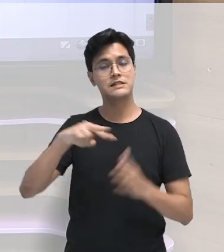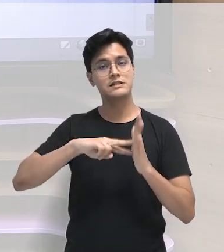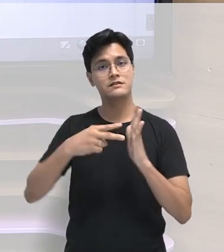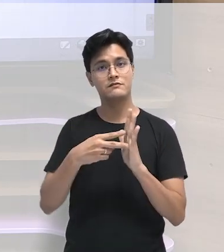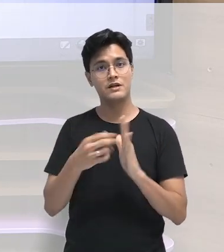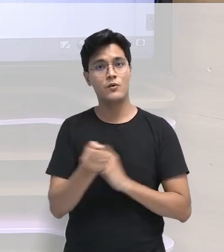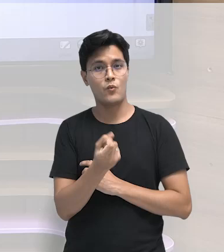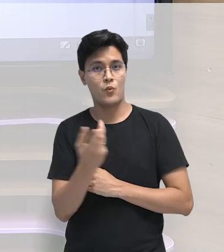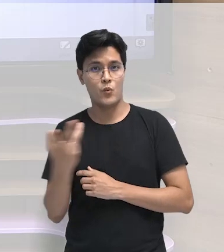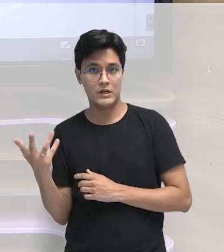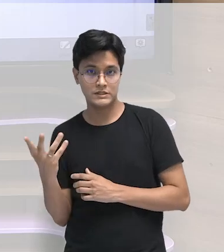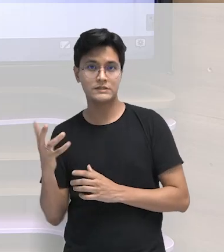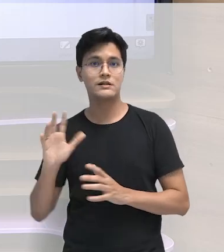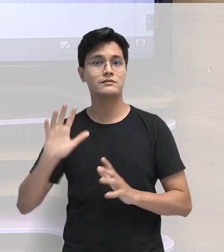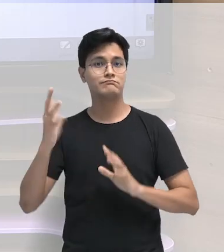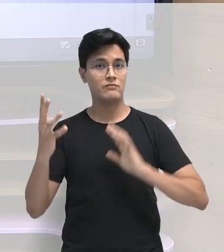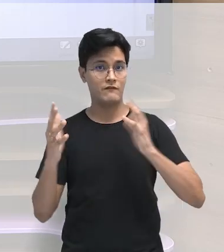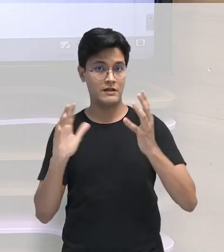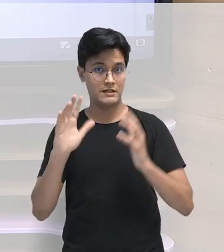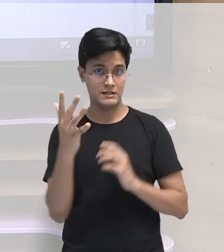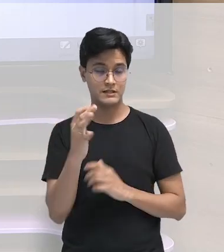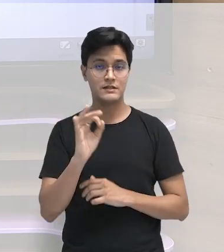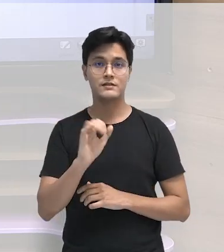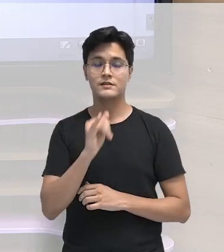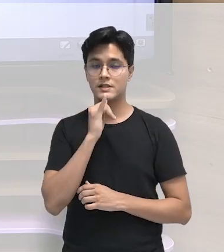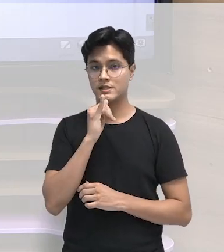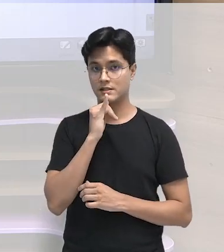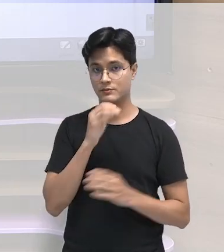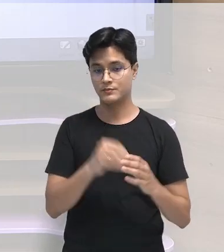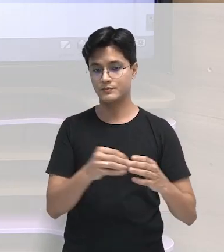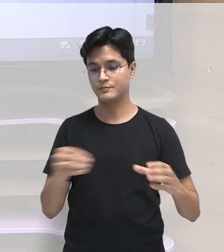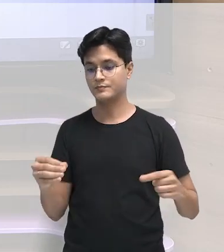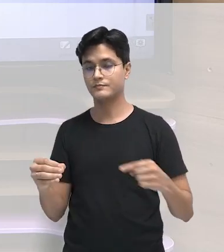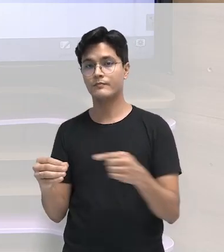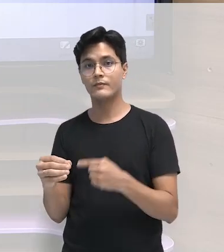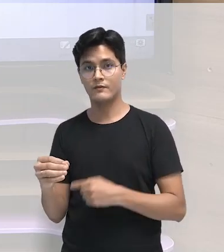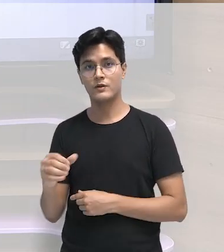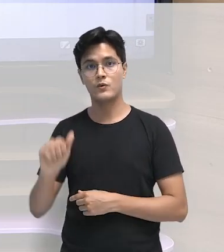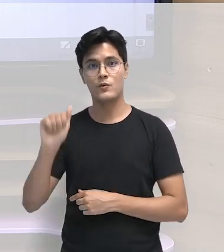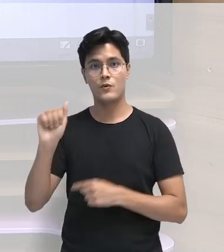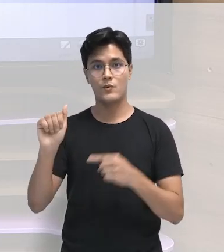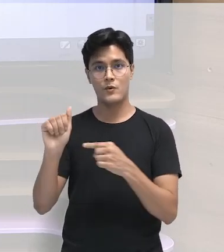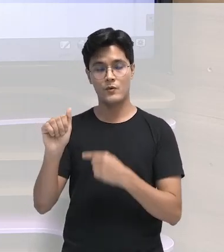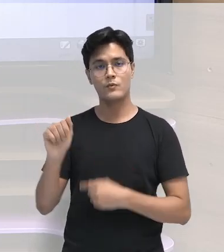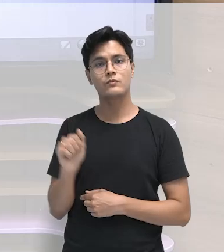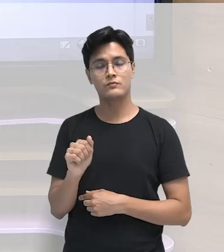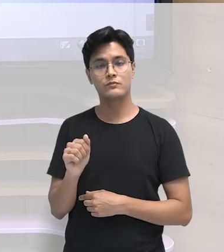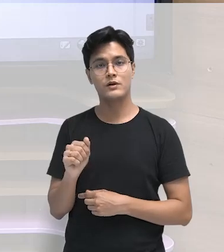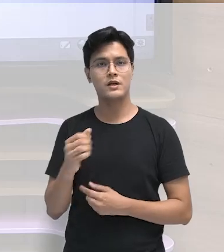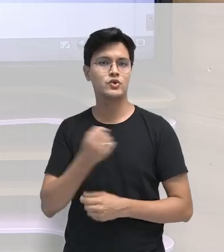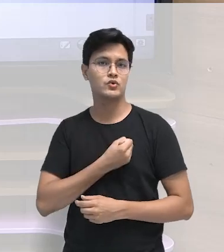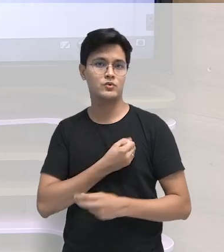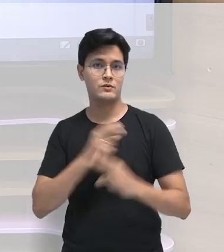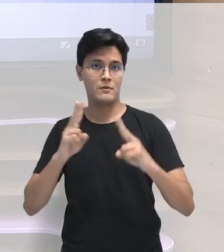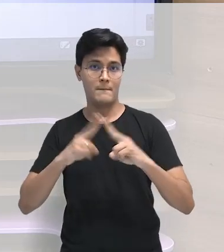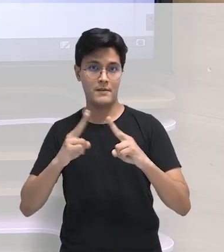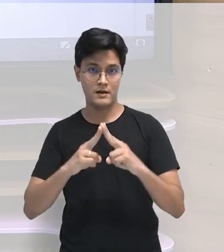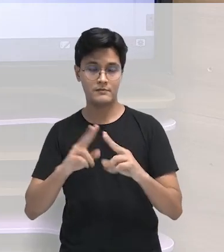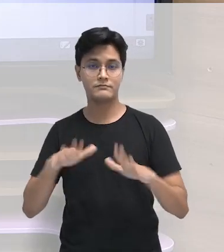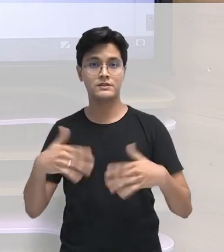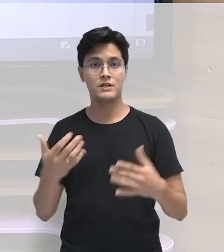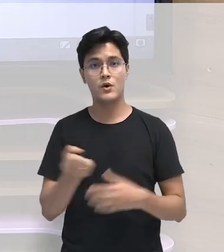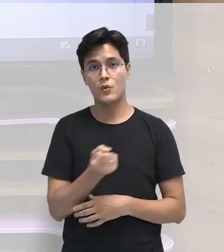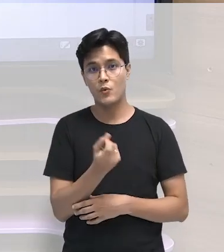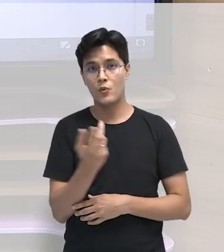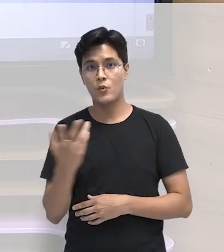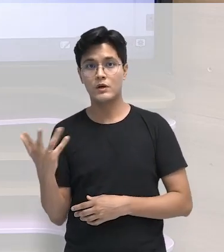de um evento. Como a gente viu aí, o evento A, obter um número par. Então, o número de elementos do conjunto A, no